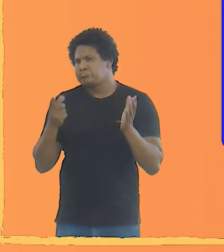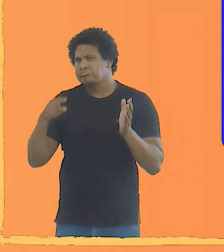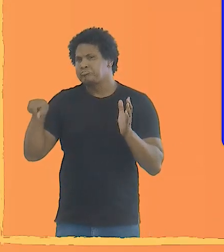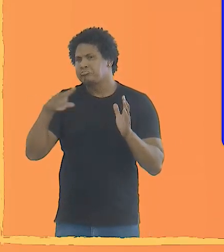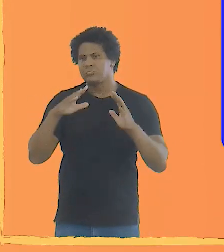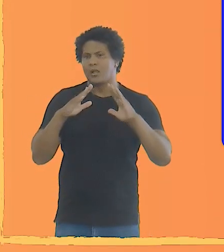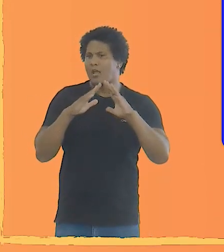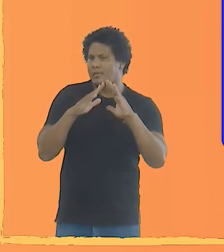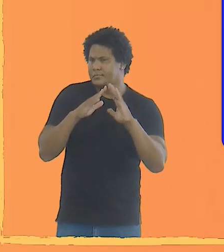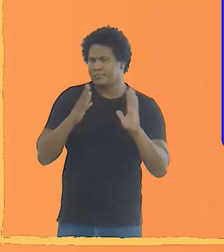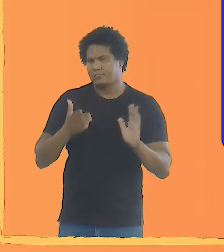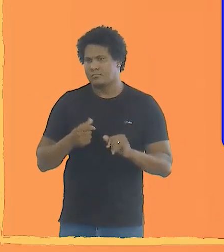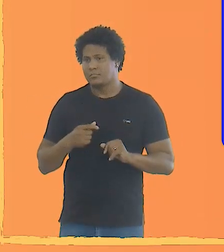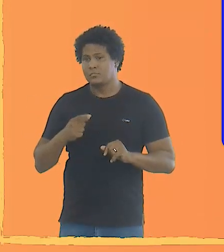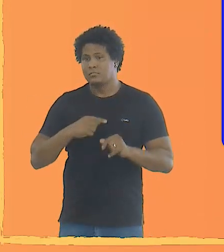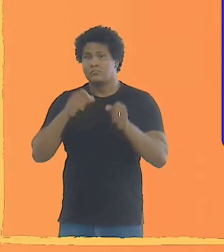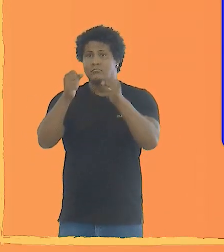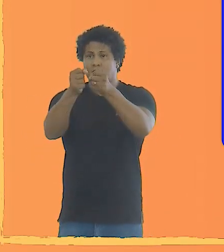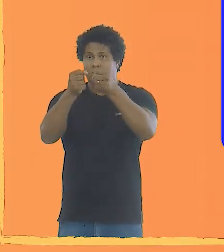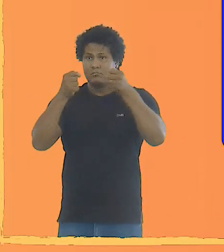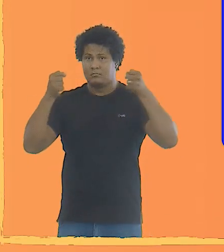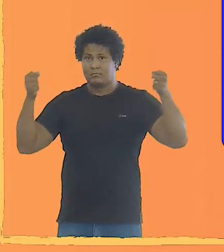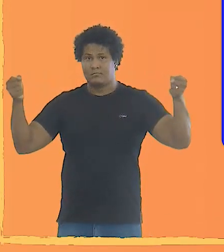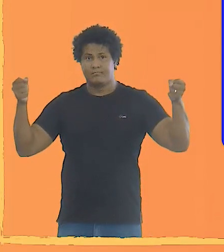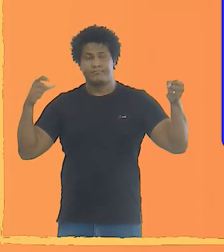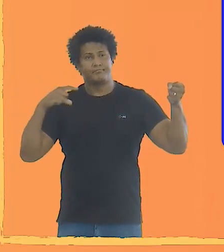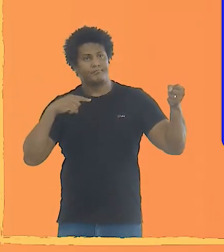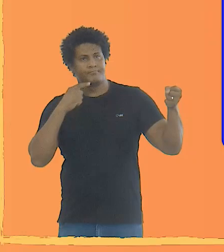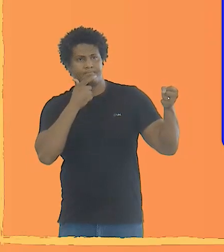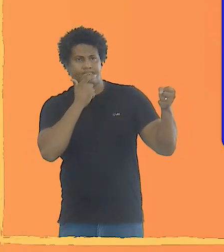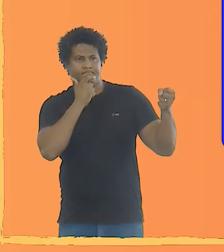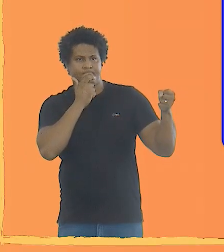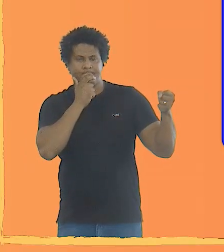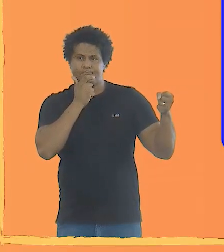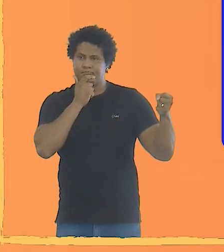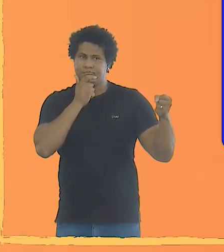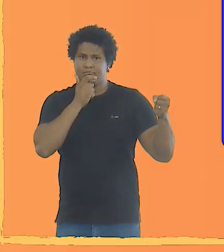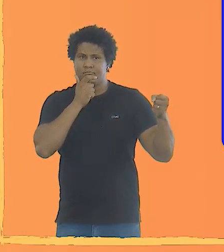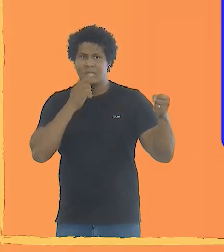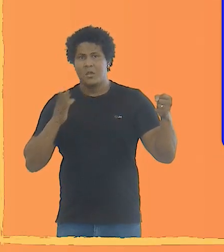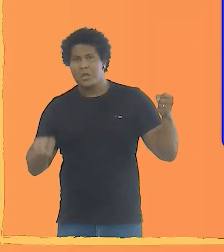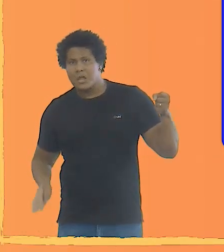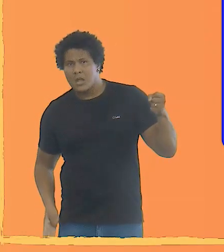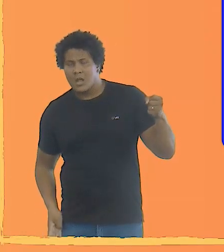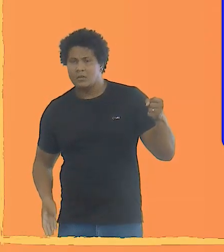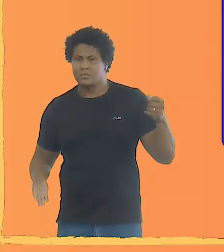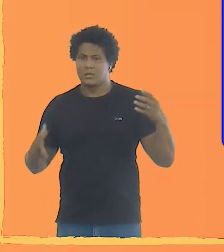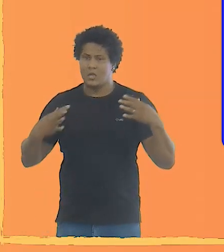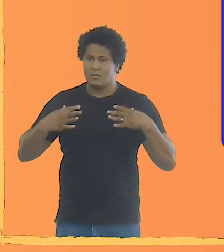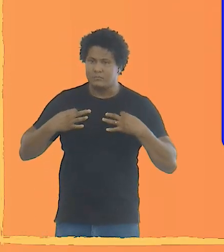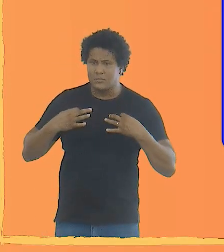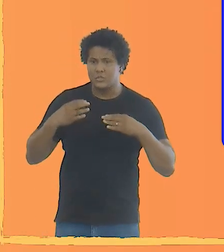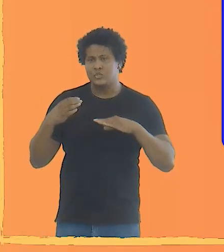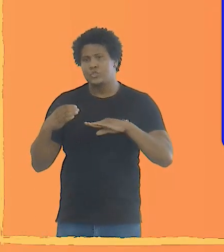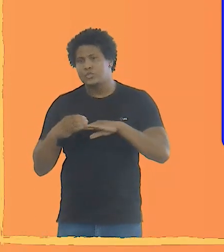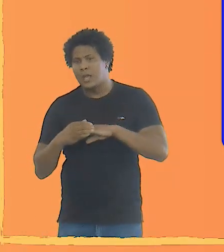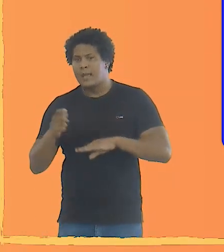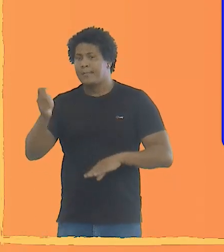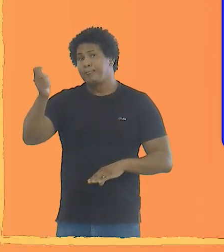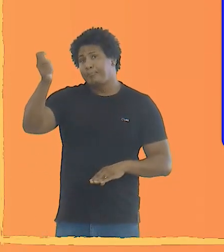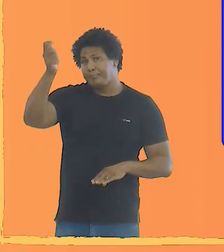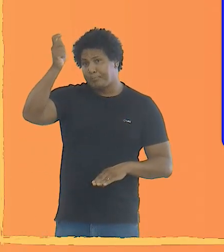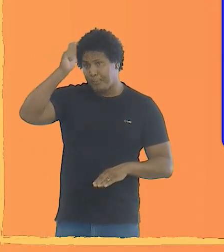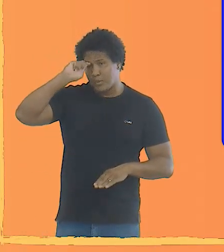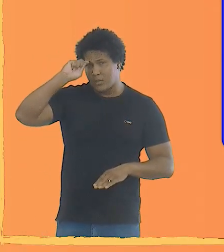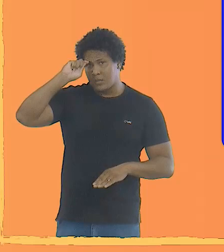guarda-roupa lá, você vai usar uma calça, uma camisa, um tênis e um boné. De quantas formas você